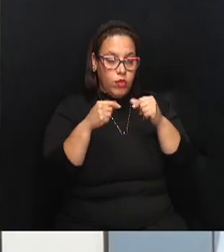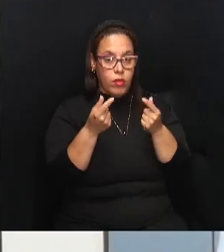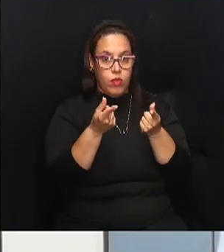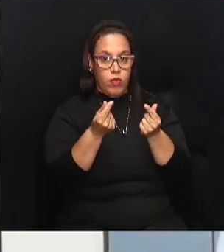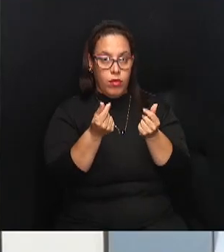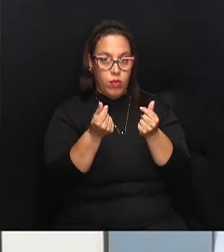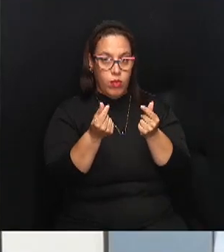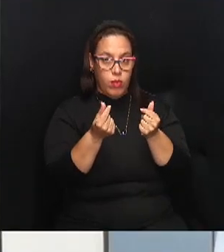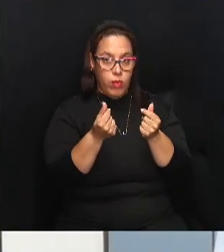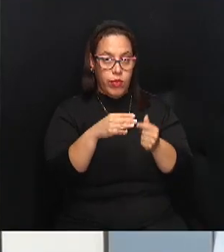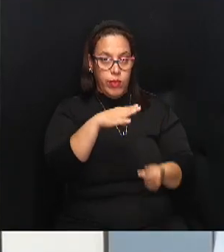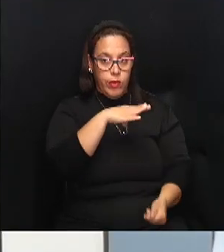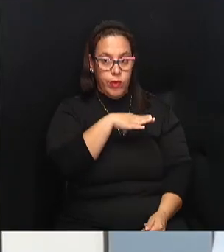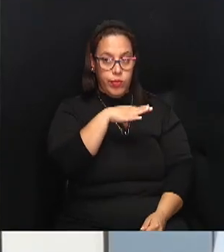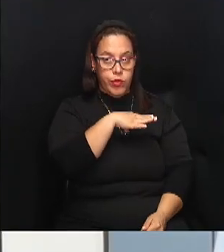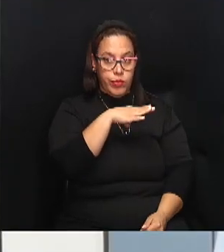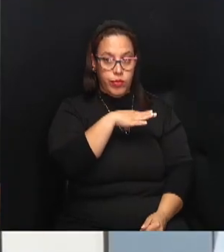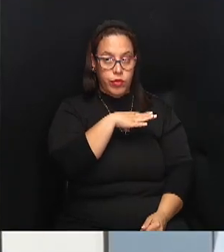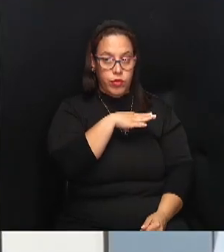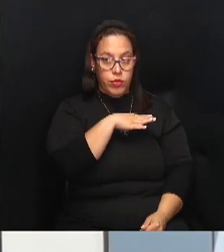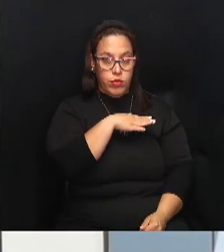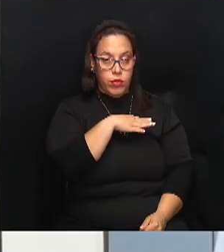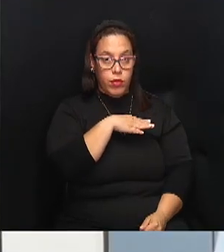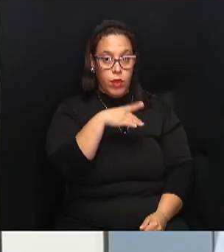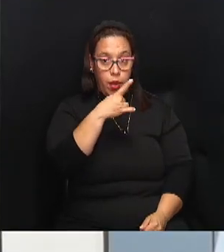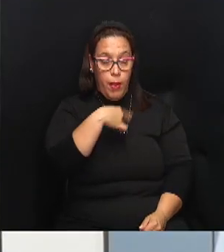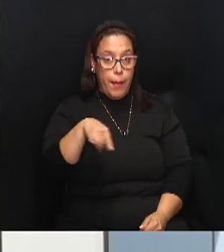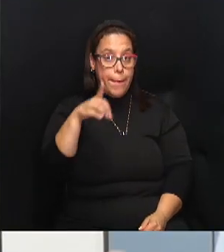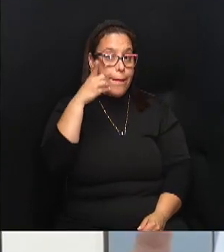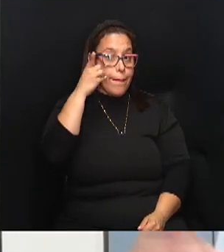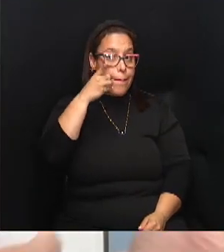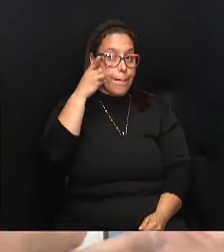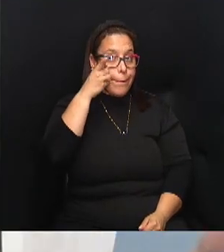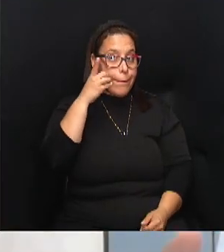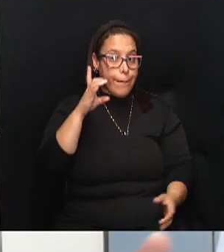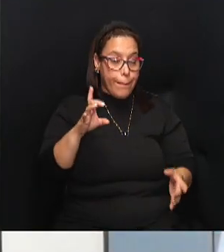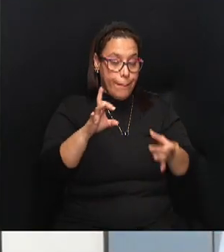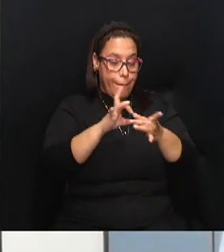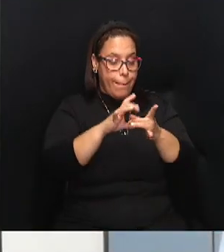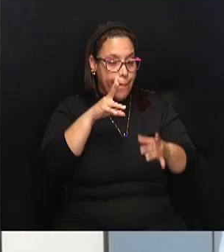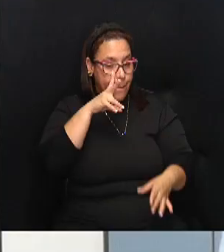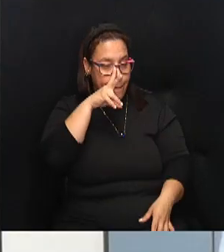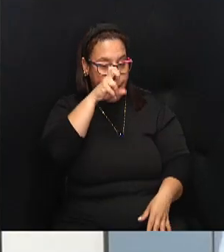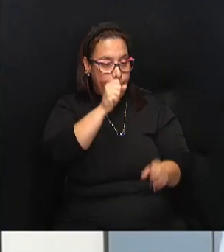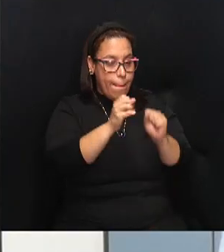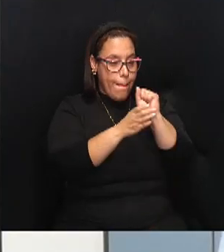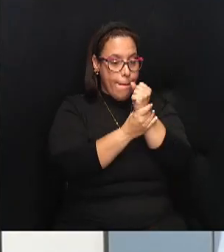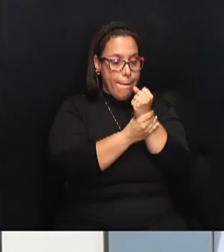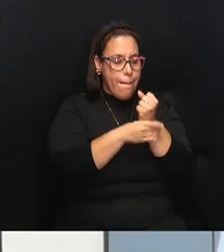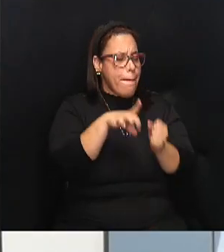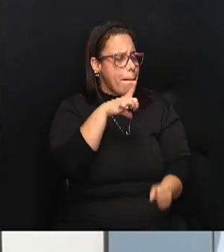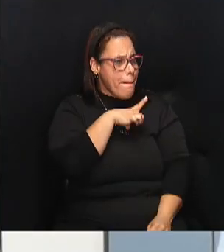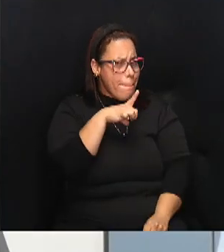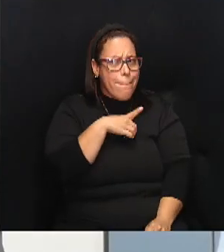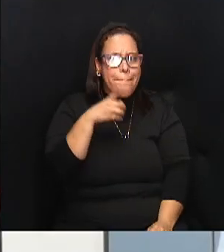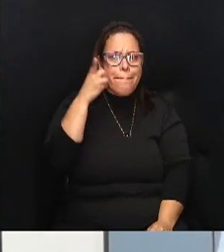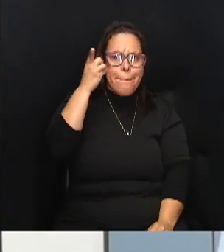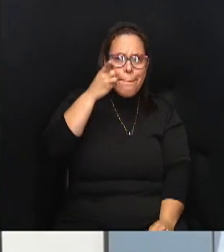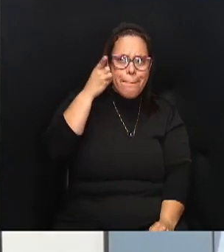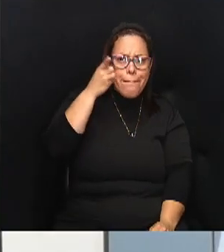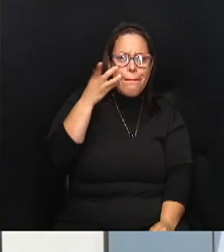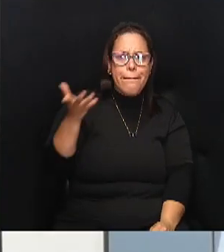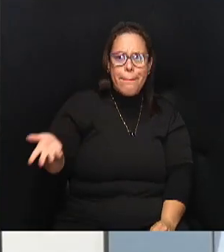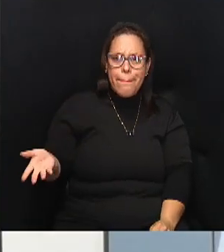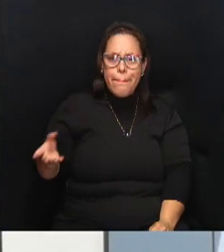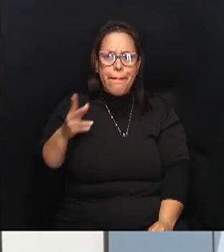para o município, né, muitos desses deputados que são ligados a forças de segurança, então tem muito deputado ali da área